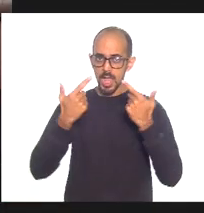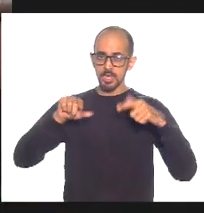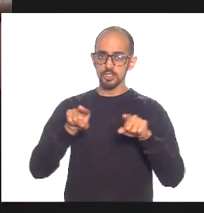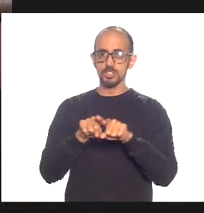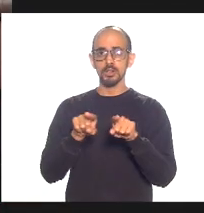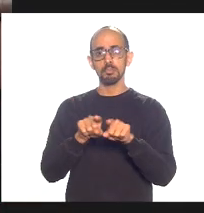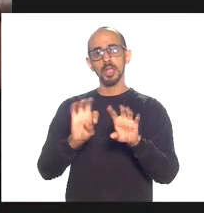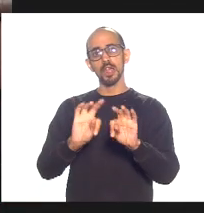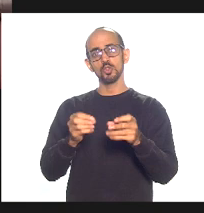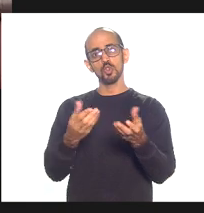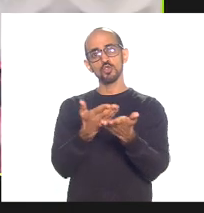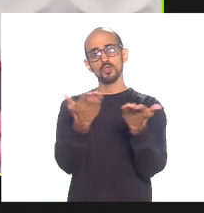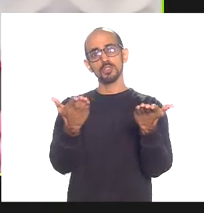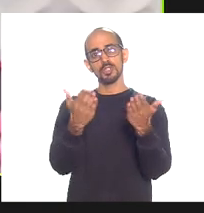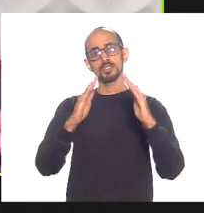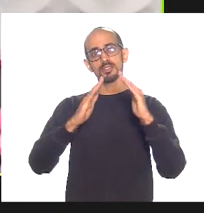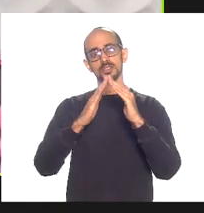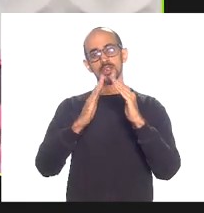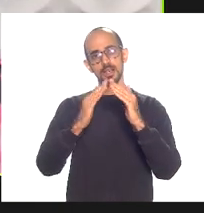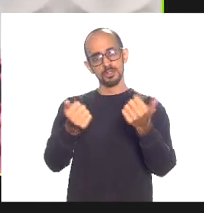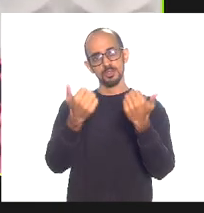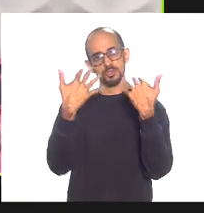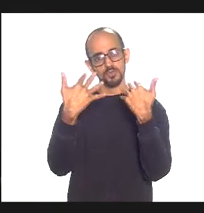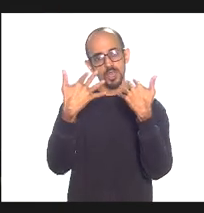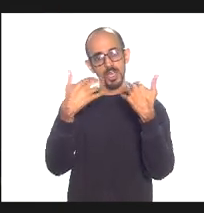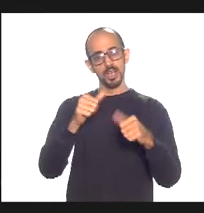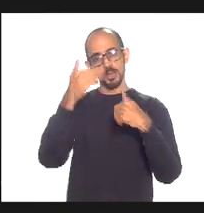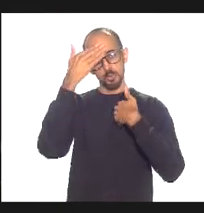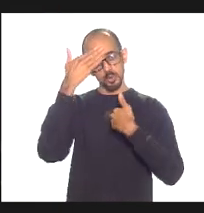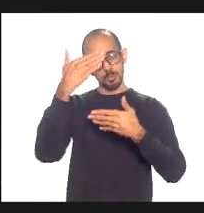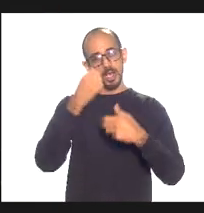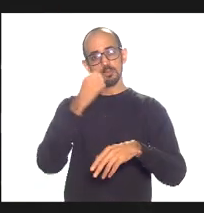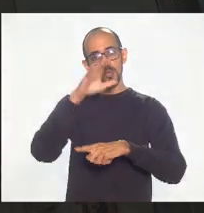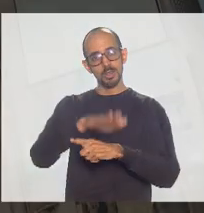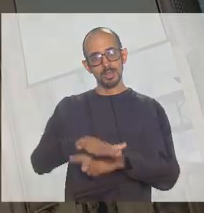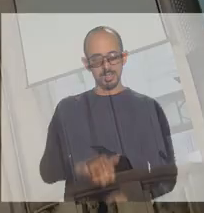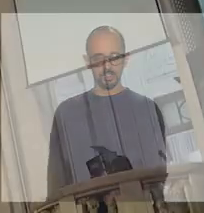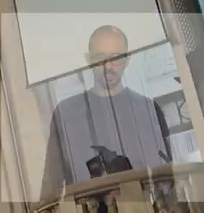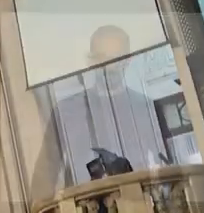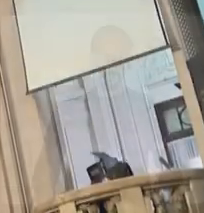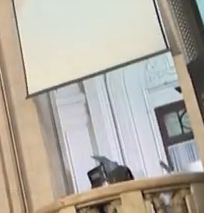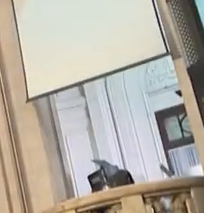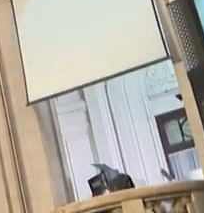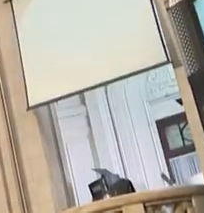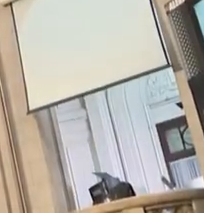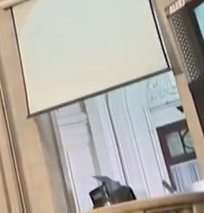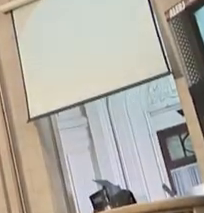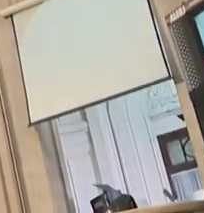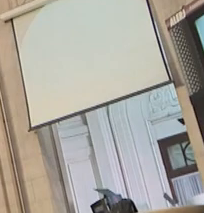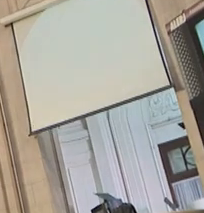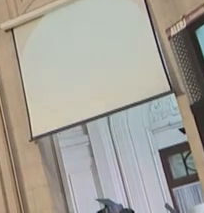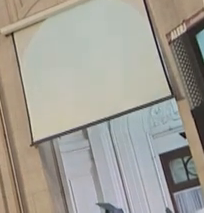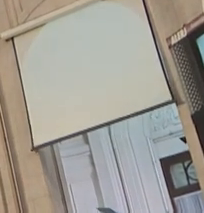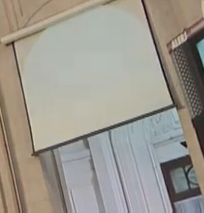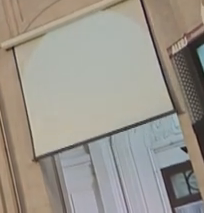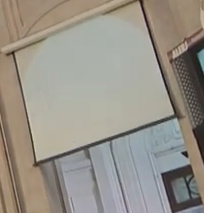aqueles que nos assistem, declaro encerrado o expediente final. Boa tarde. Thank you.